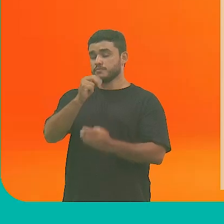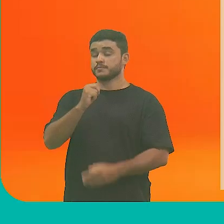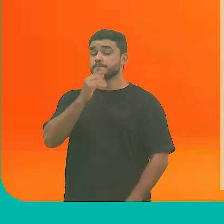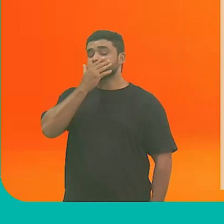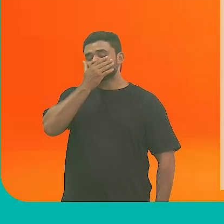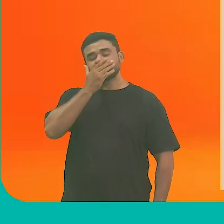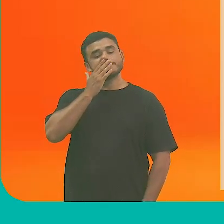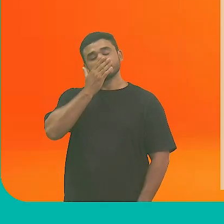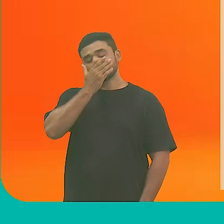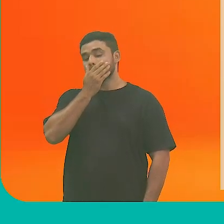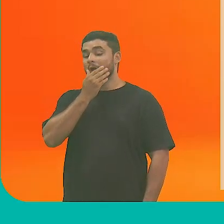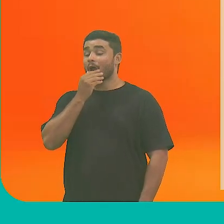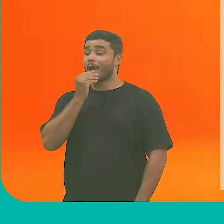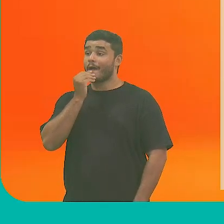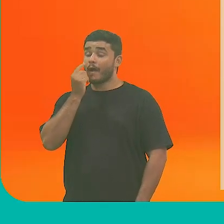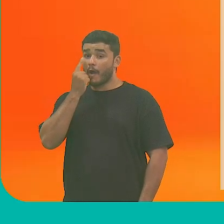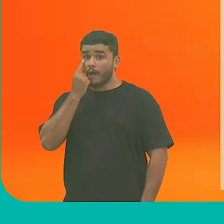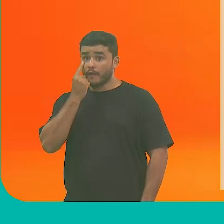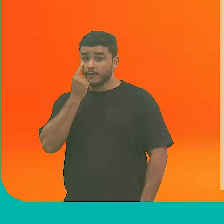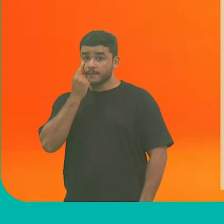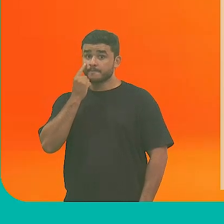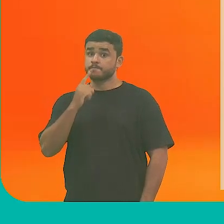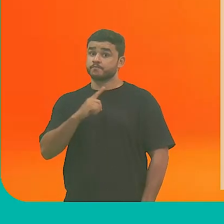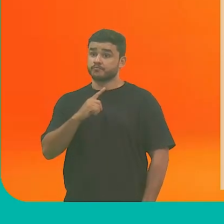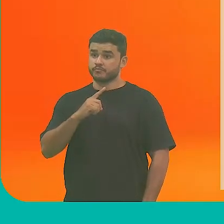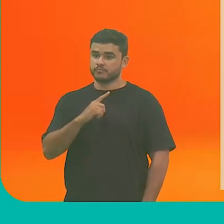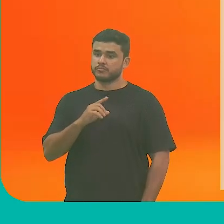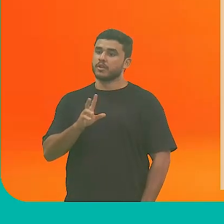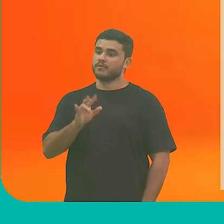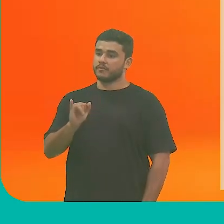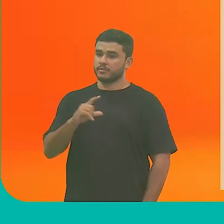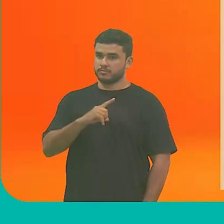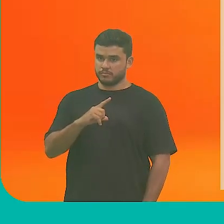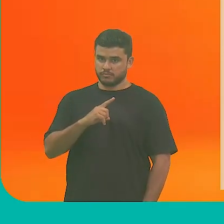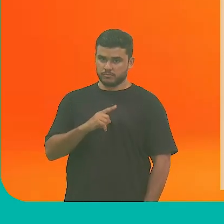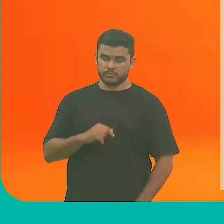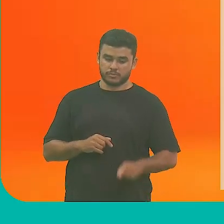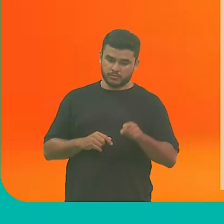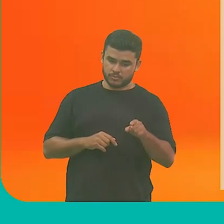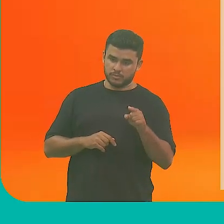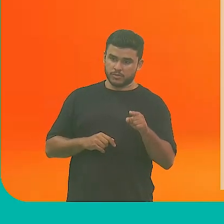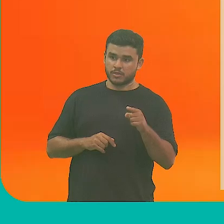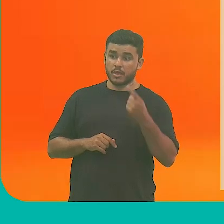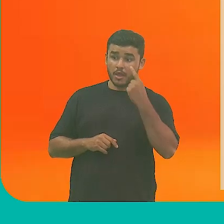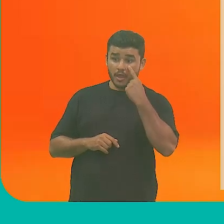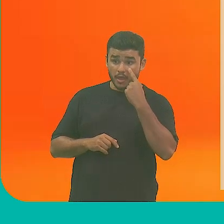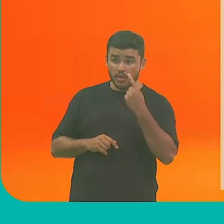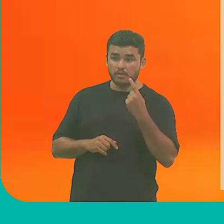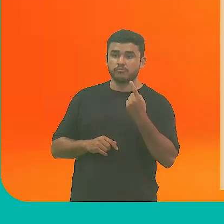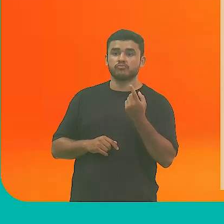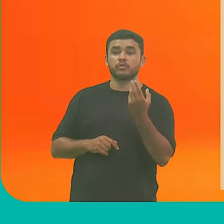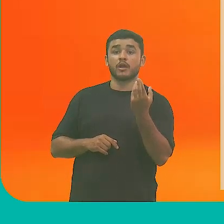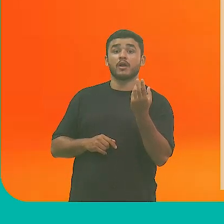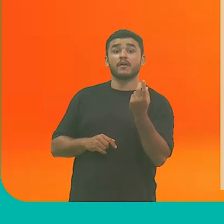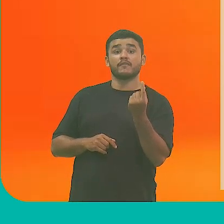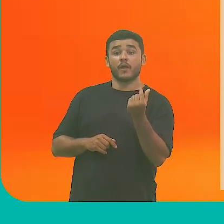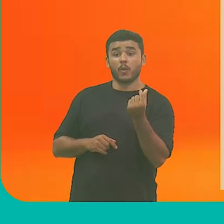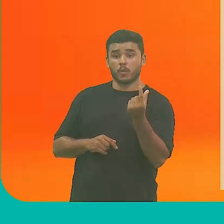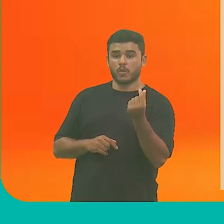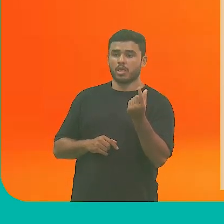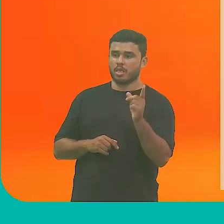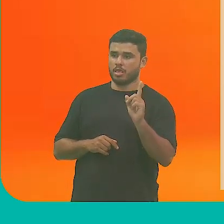evolução dos valores de duas criptomoedas, A e B, em relação ao